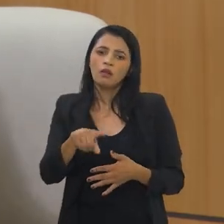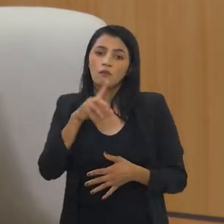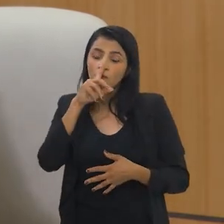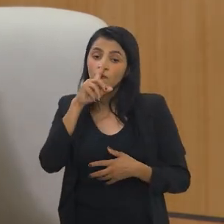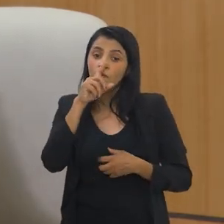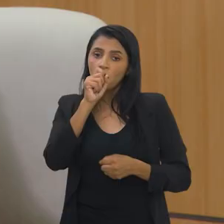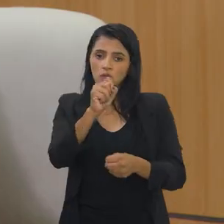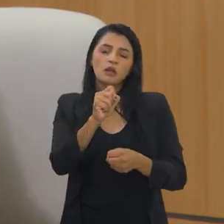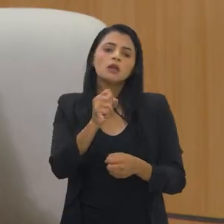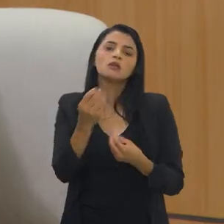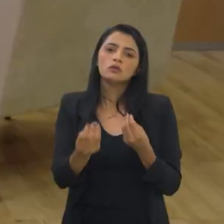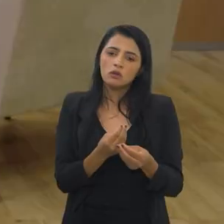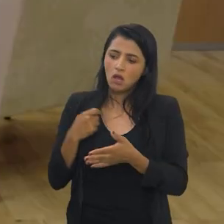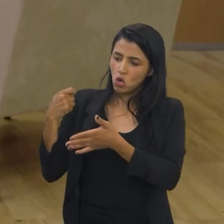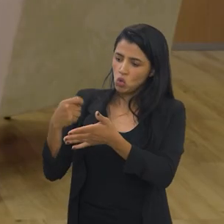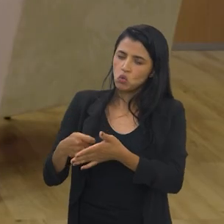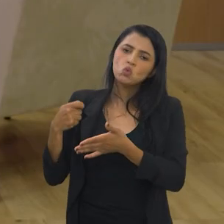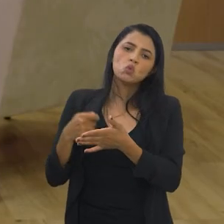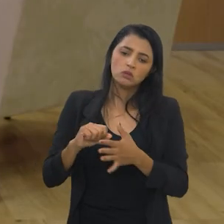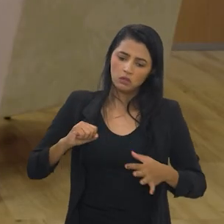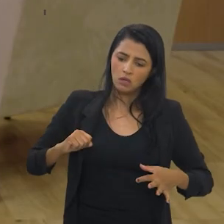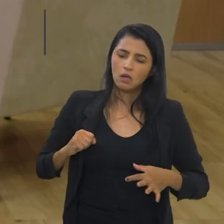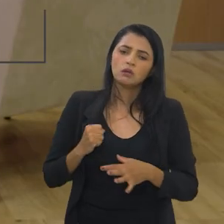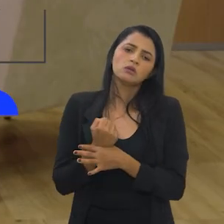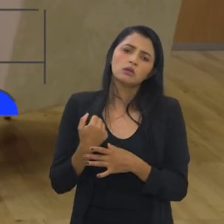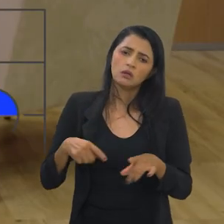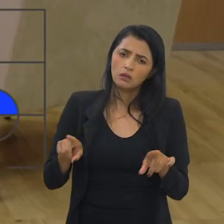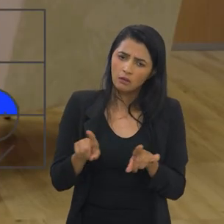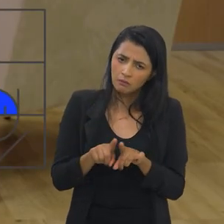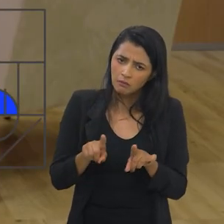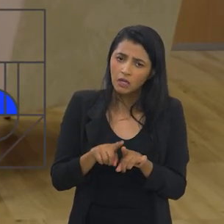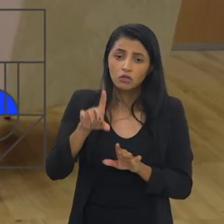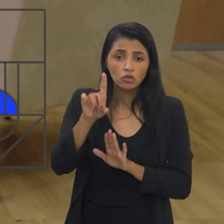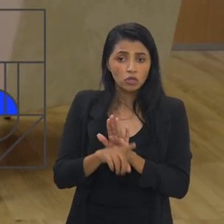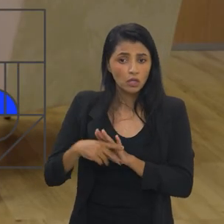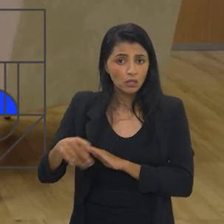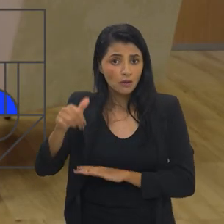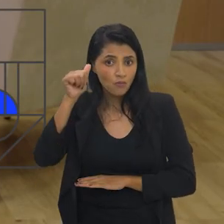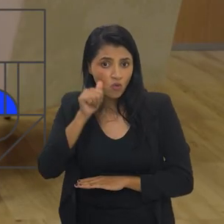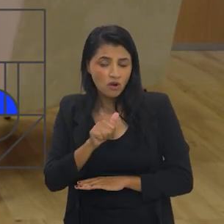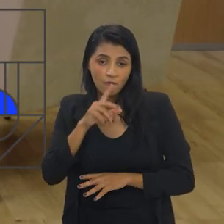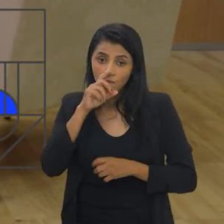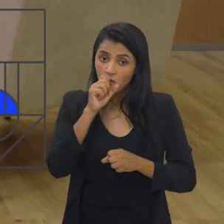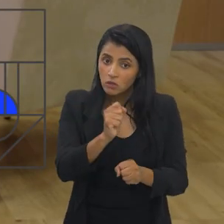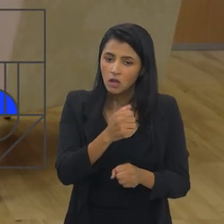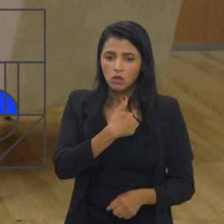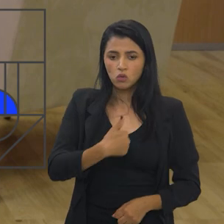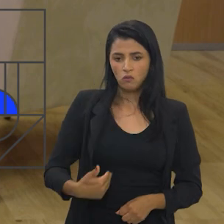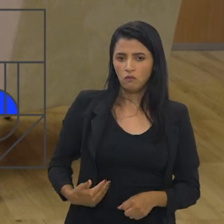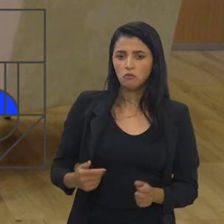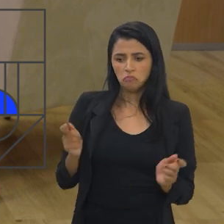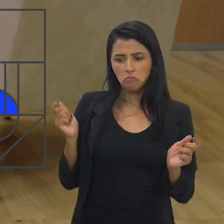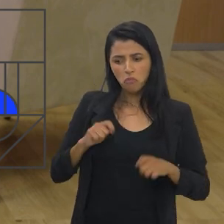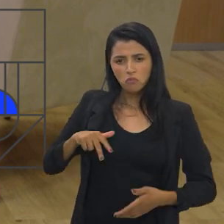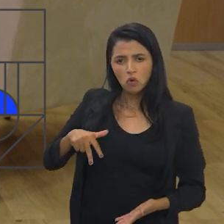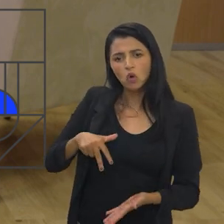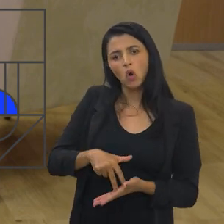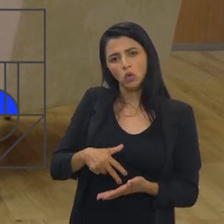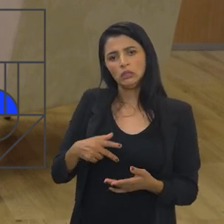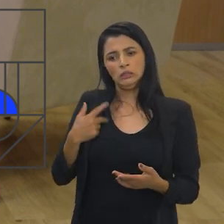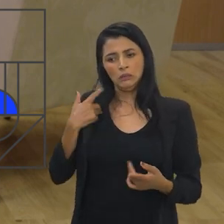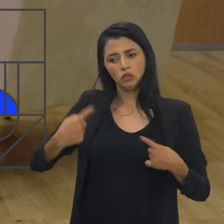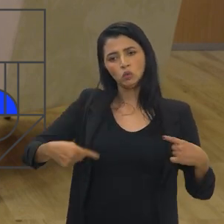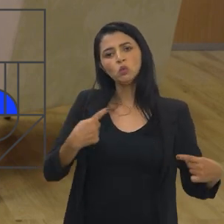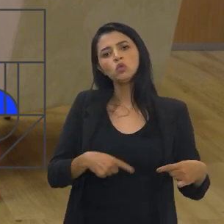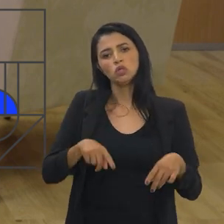que fortalecem né é a luta é a garantia de direitos e fortalece o estado para que tenha posição